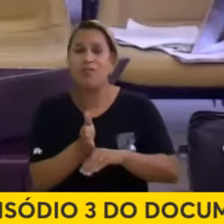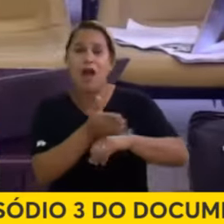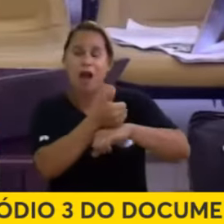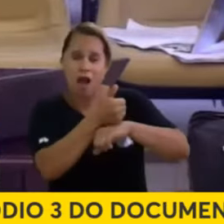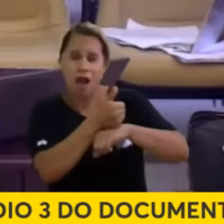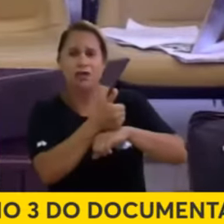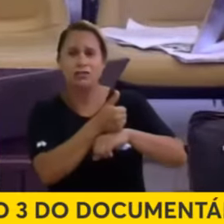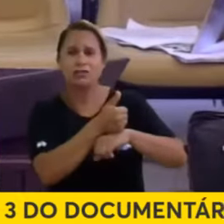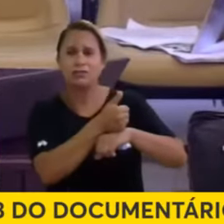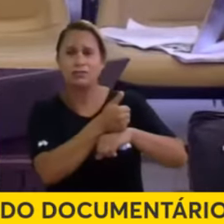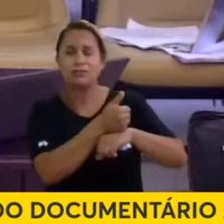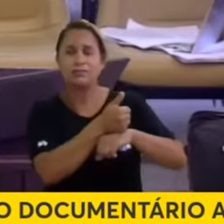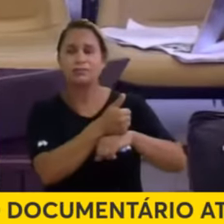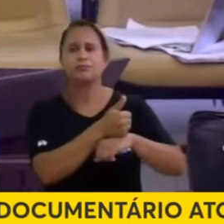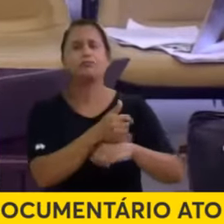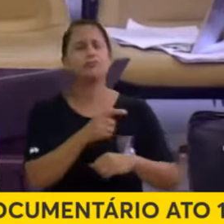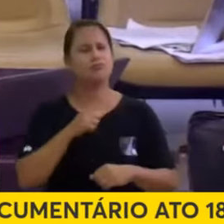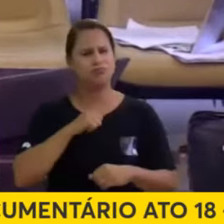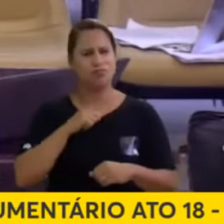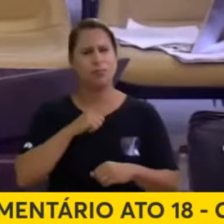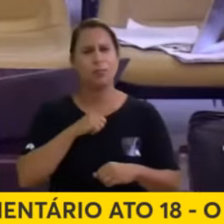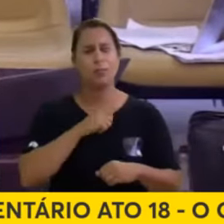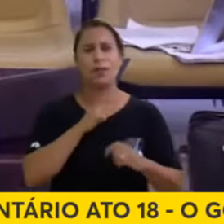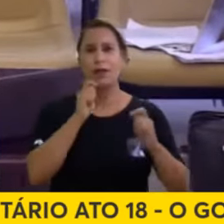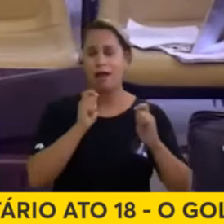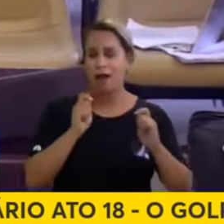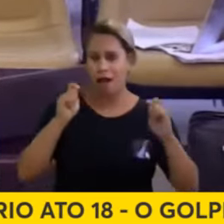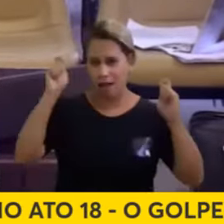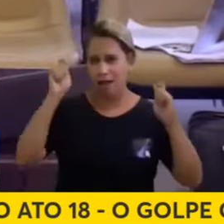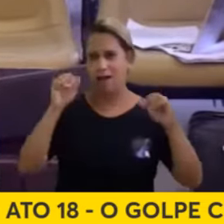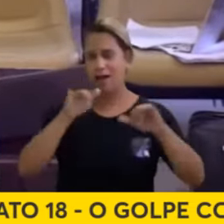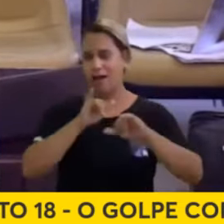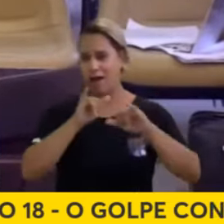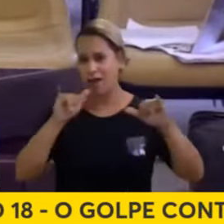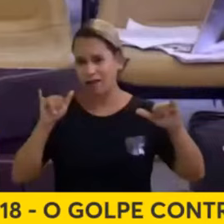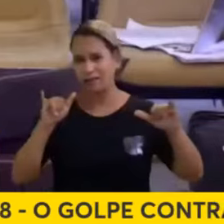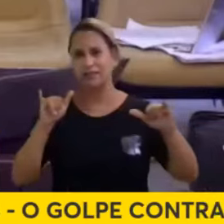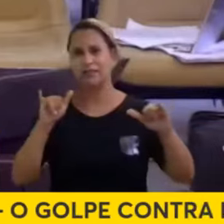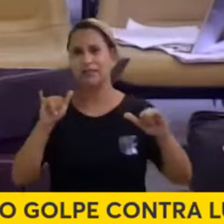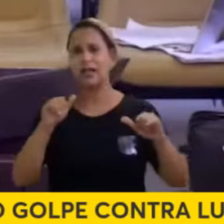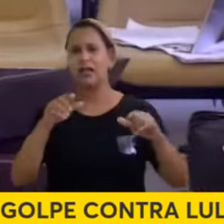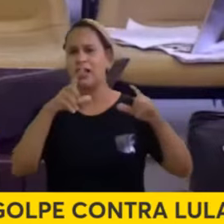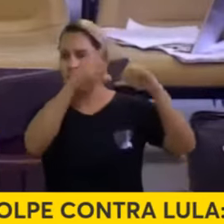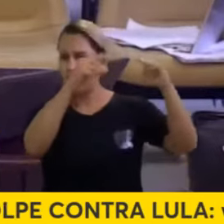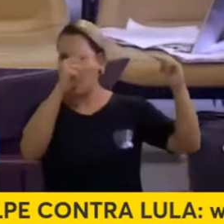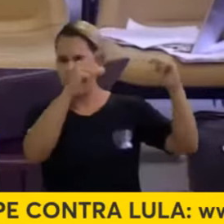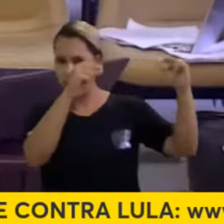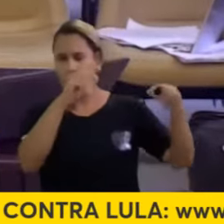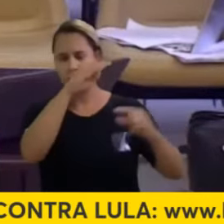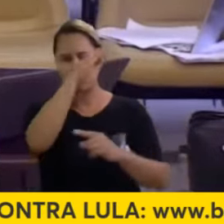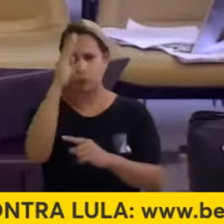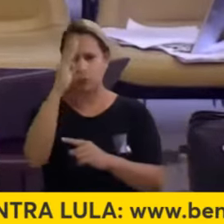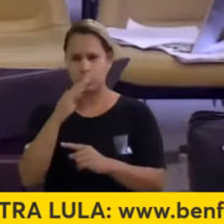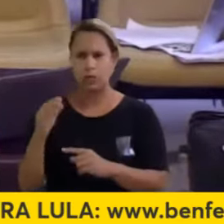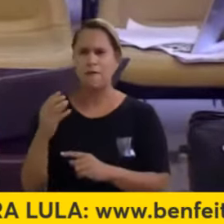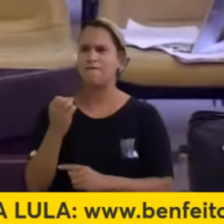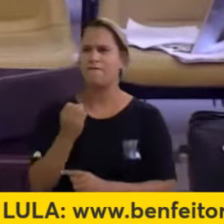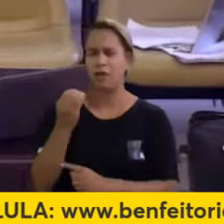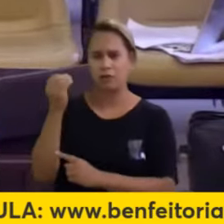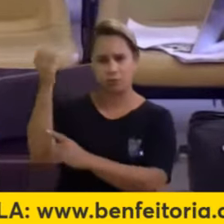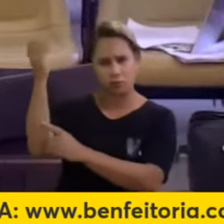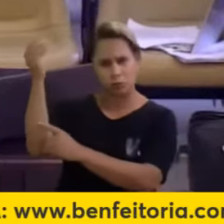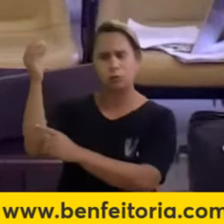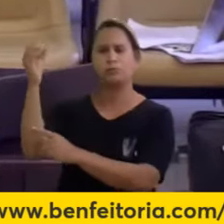robusta teve lançamento da candidatura em Brasília foi candidato ao presidente viajou o Brasil foi pro Nordeste foi visitar lá a